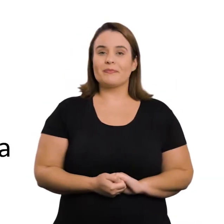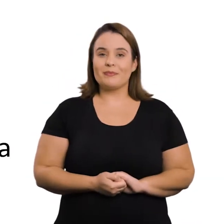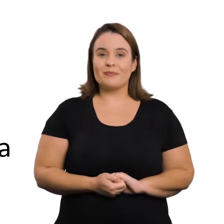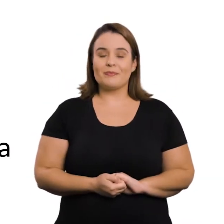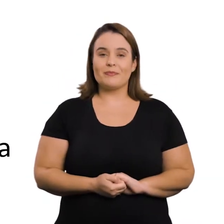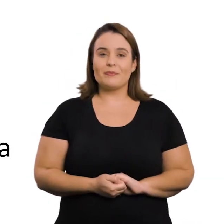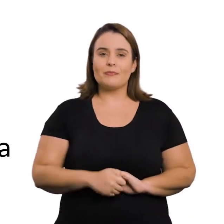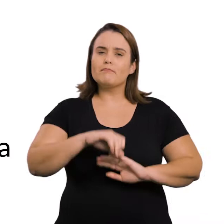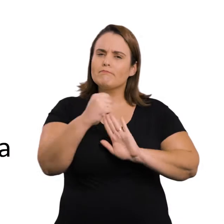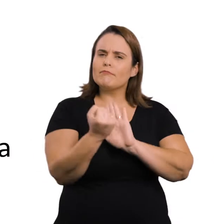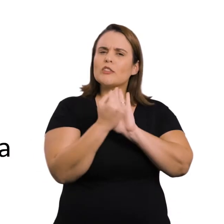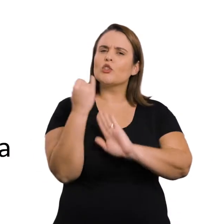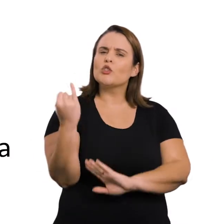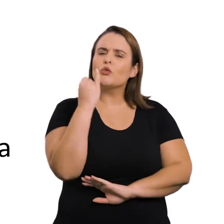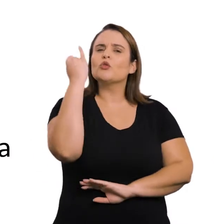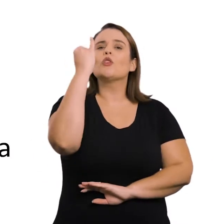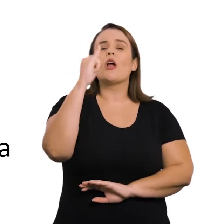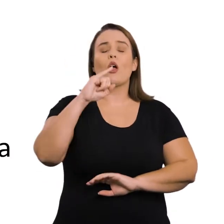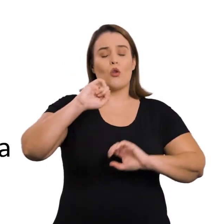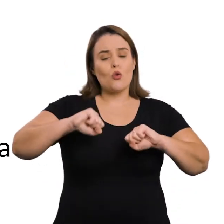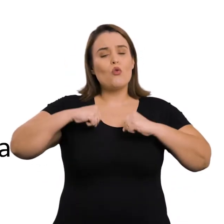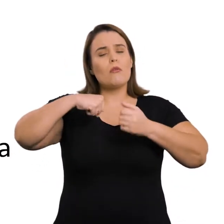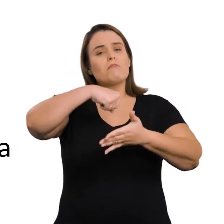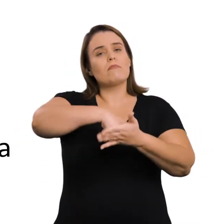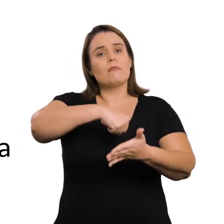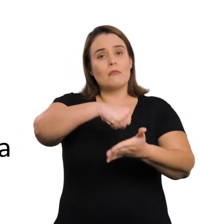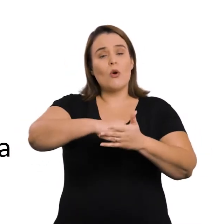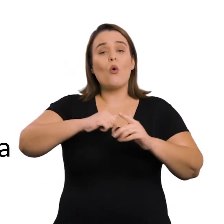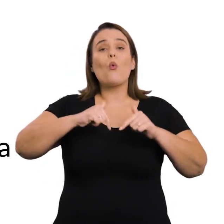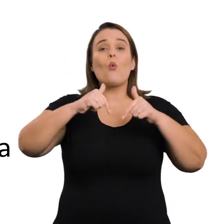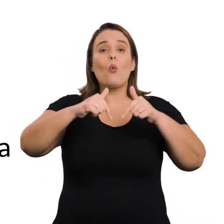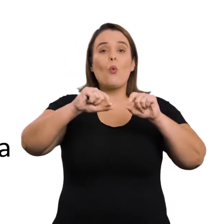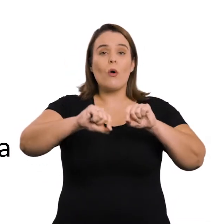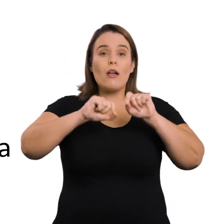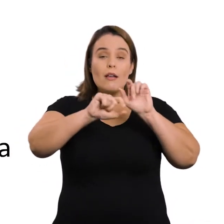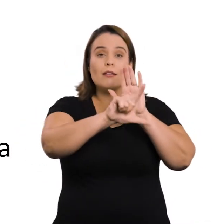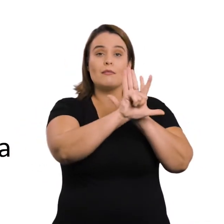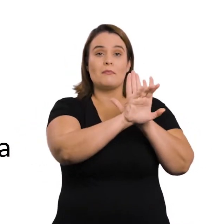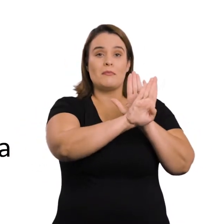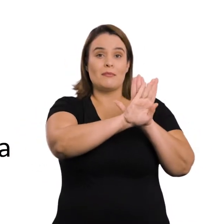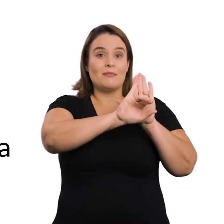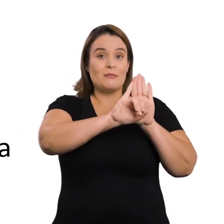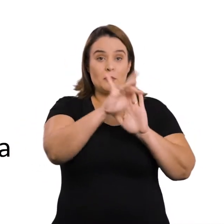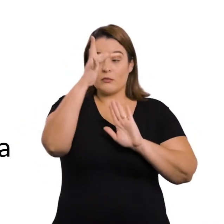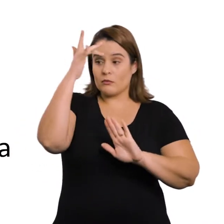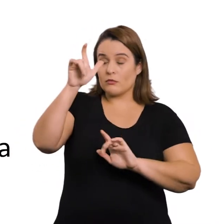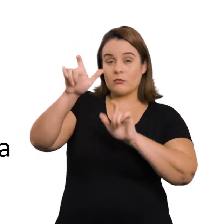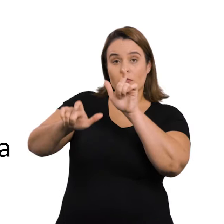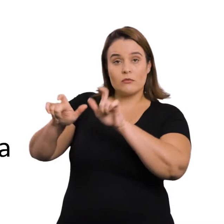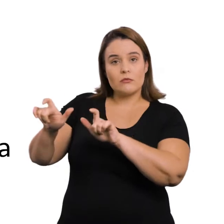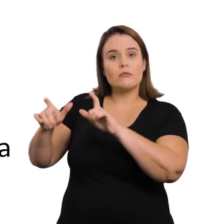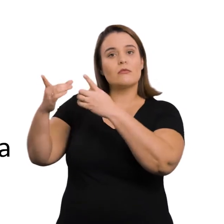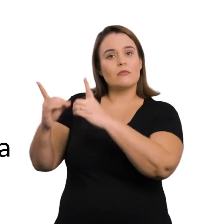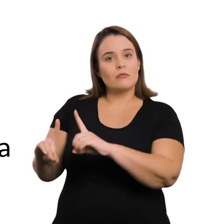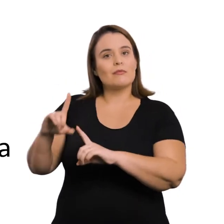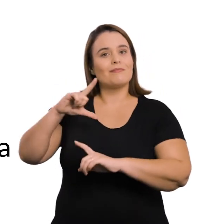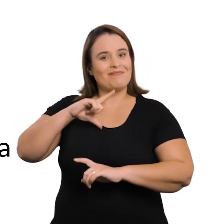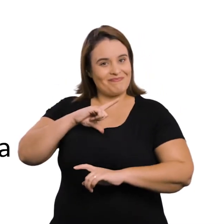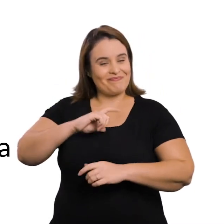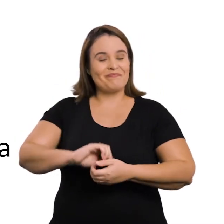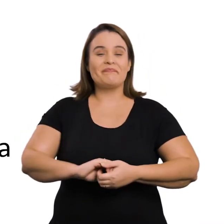Outro marco para a luta pelos direitos das pessoas com deficiência foi a promulgação da Lei Brasileira de Inclusão da Pessoa